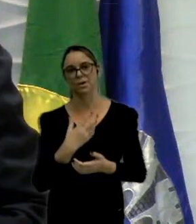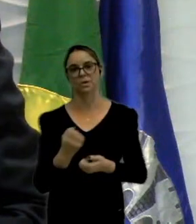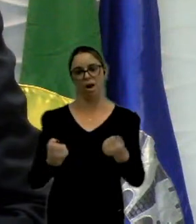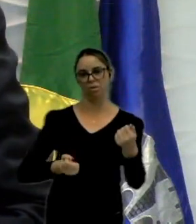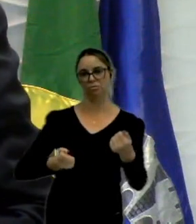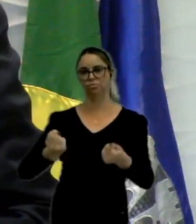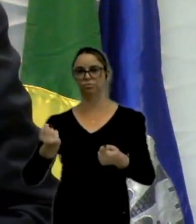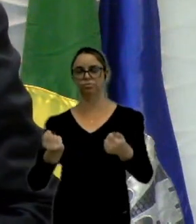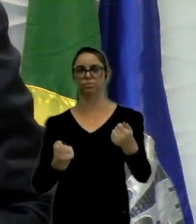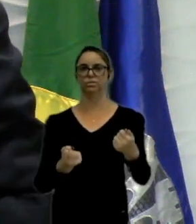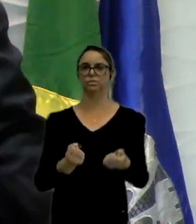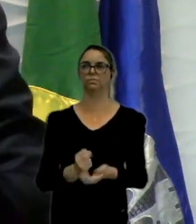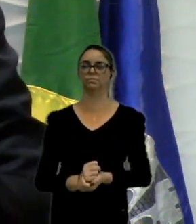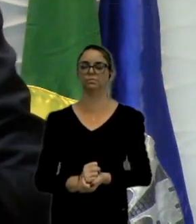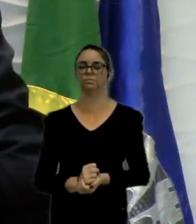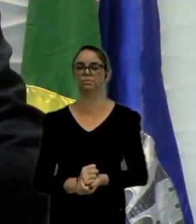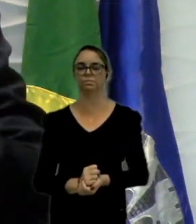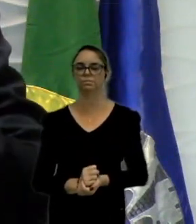Agora,